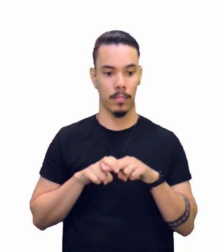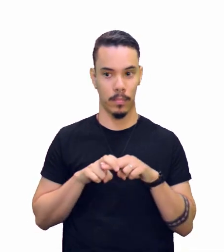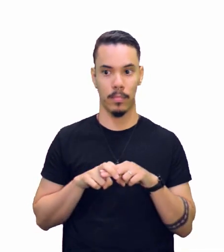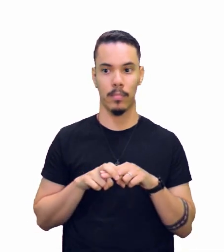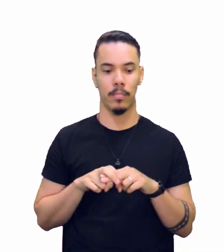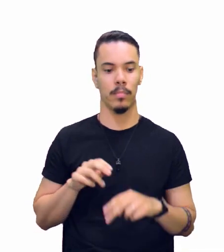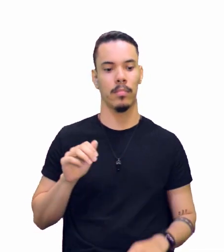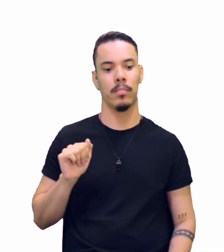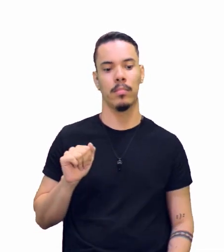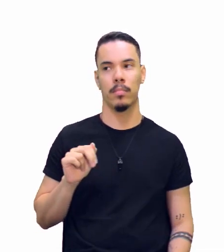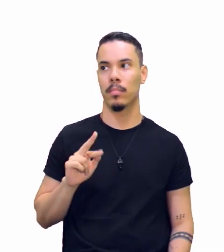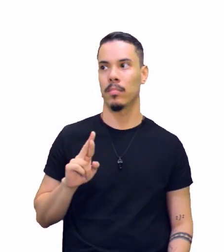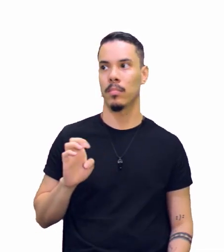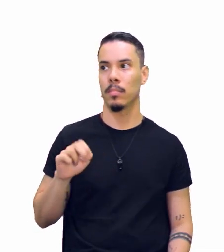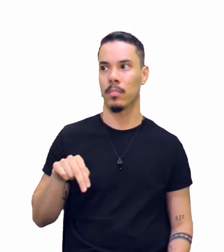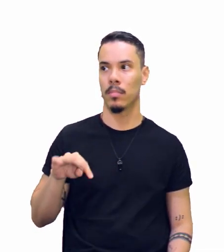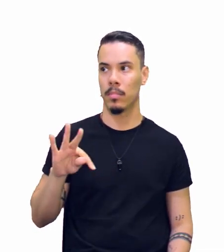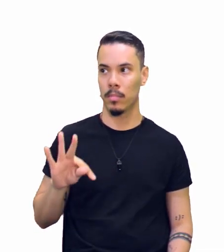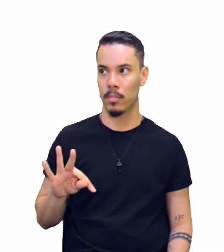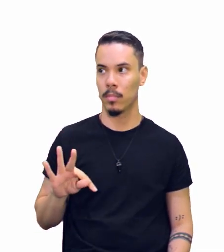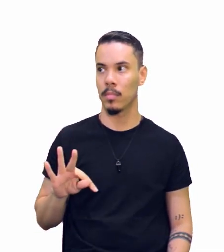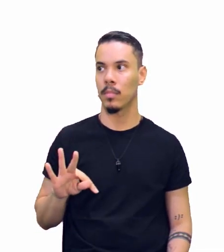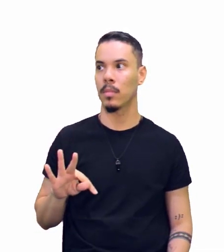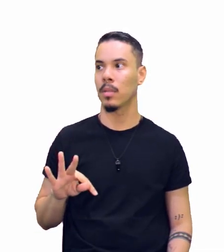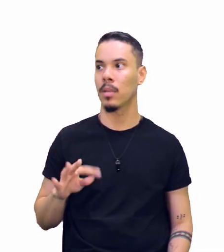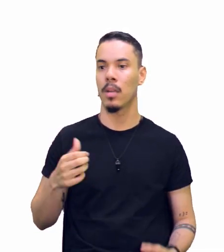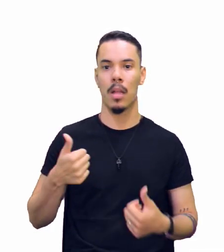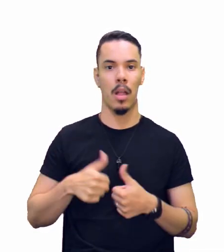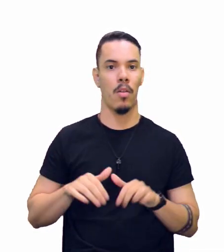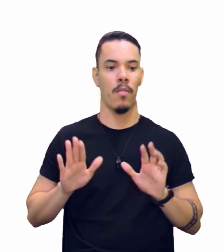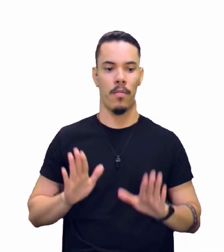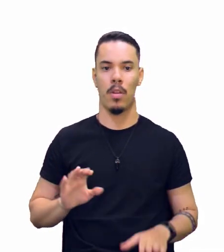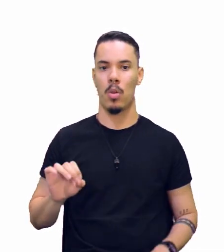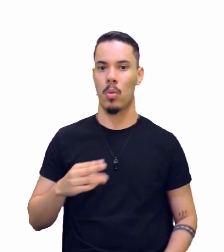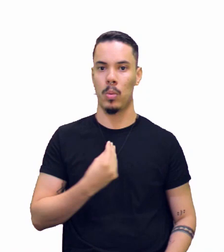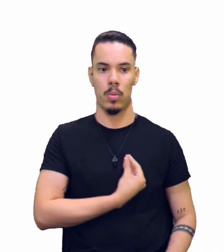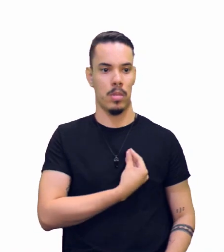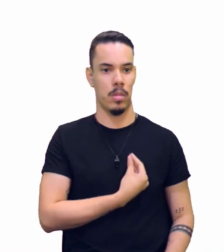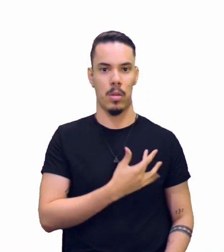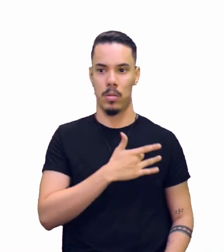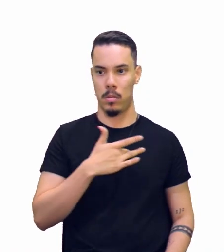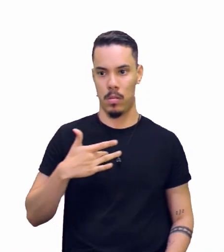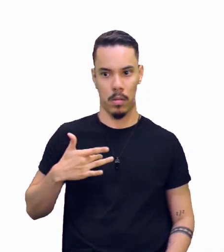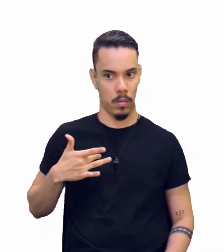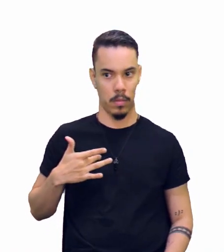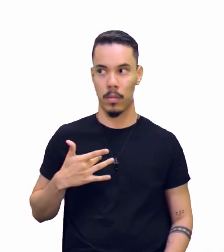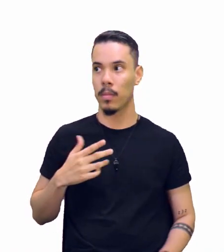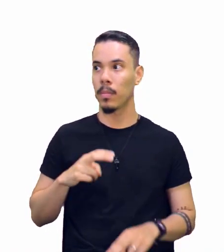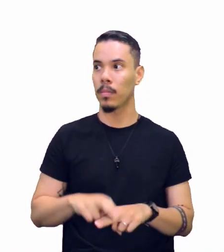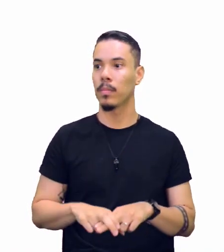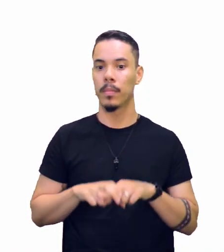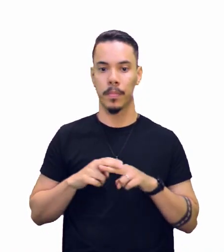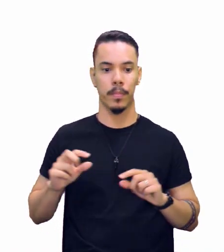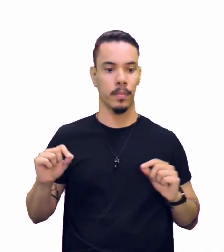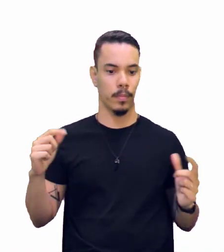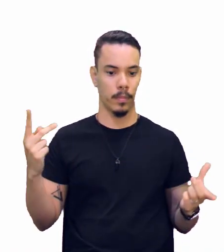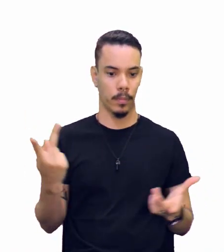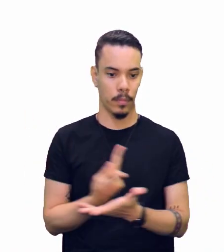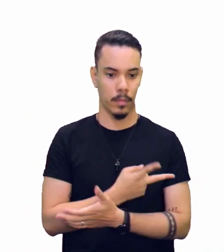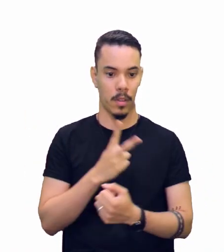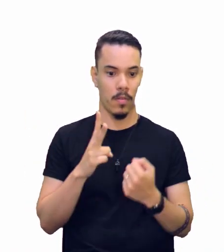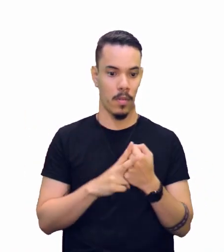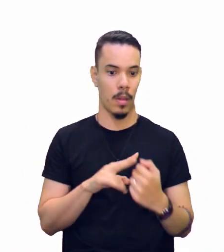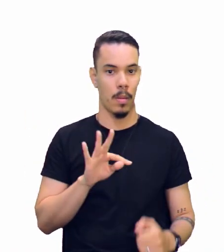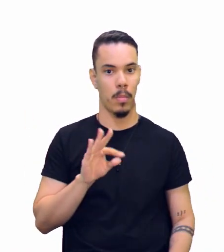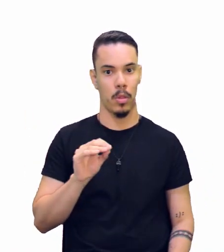they aren't healthy, elas não estão saudáveis. Então, aqui nesse caso, como é verbo to be, tu não